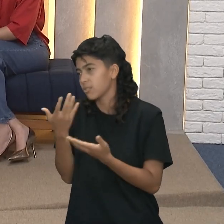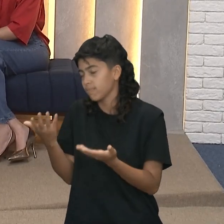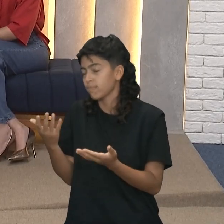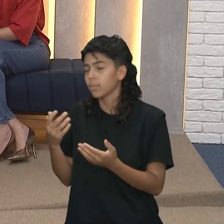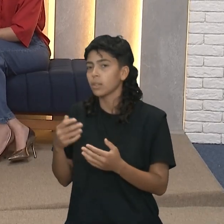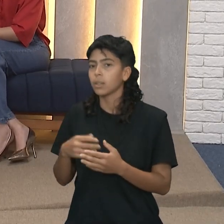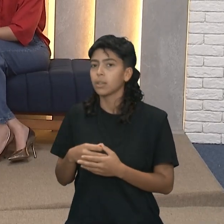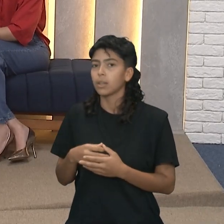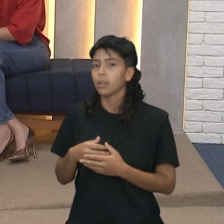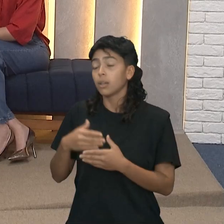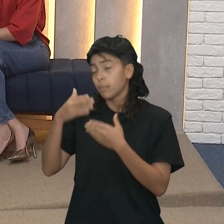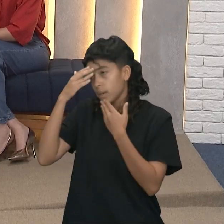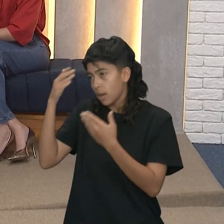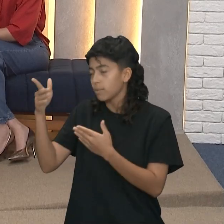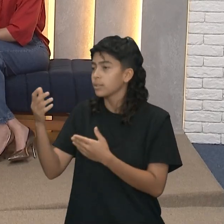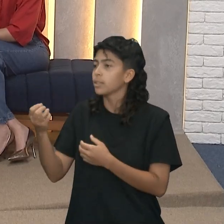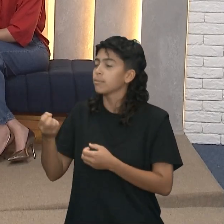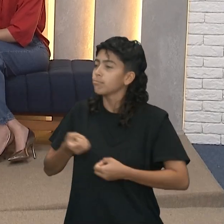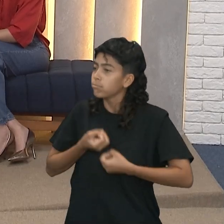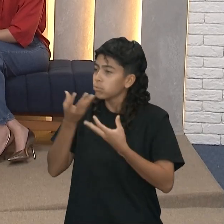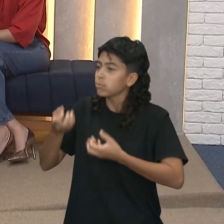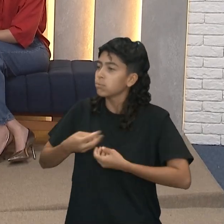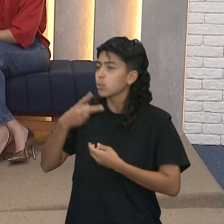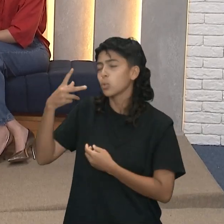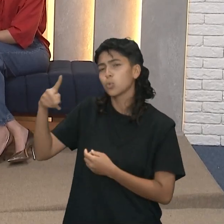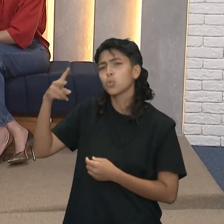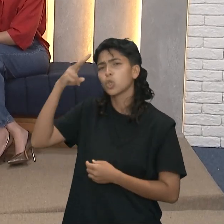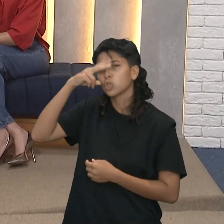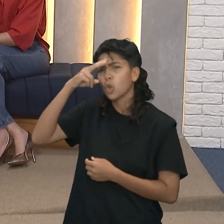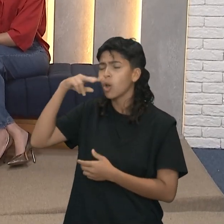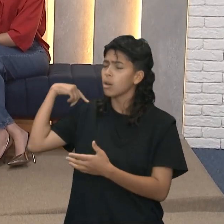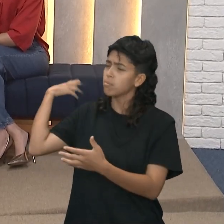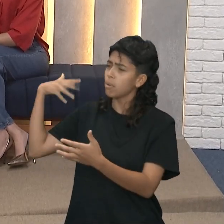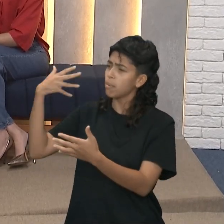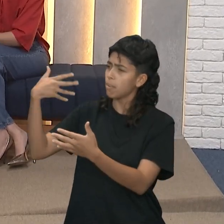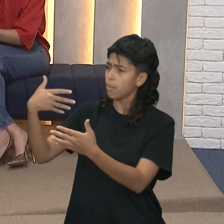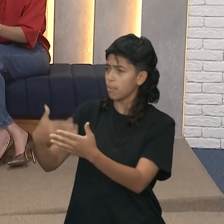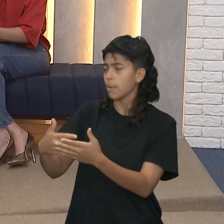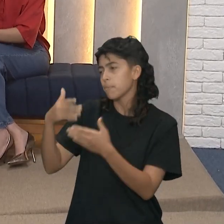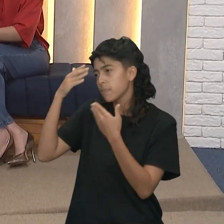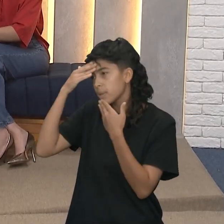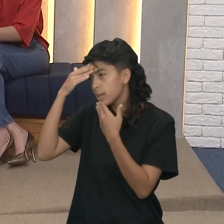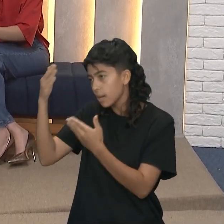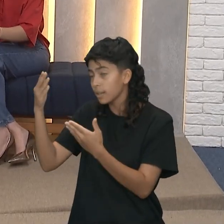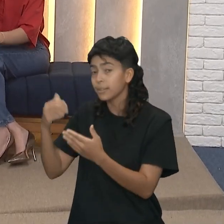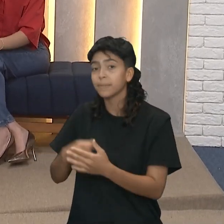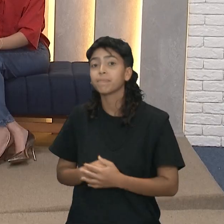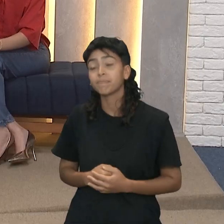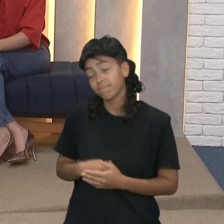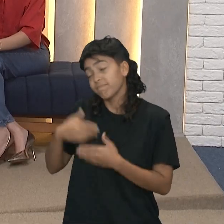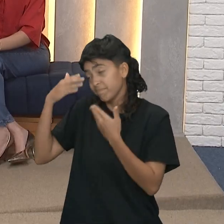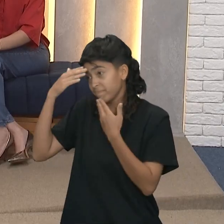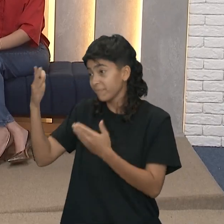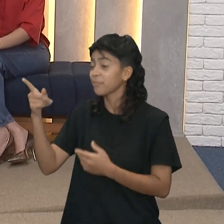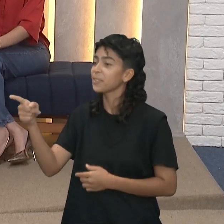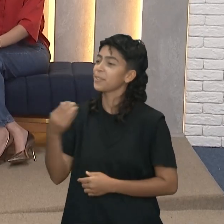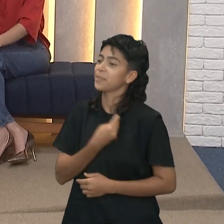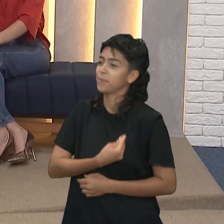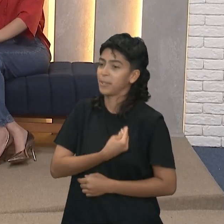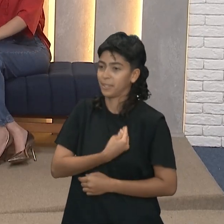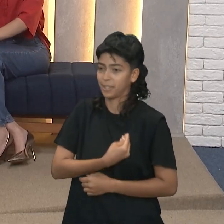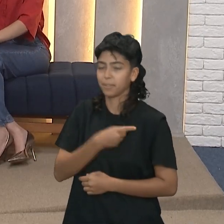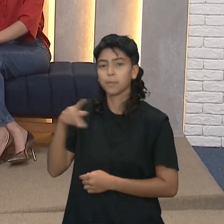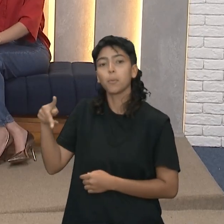aqui contando um pouquinho, né, sobre a sua trajetória. Eu queria agradecer ao professor Romualdo Pessoa, do Instituto de